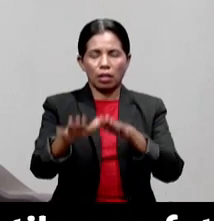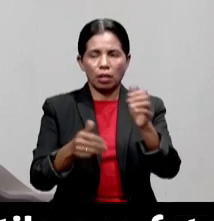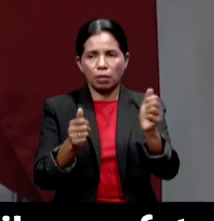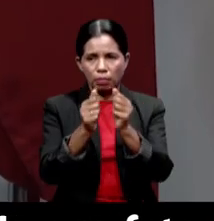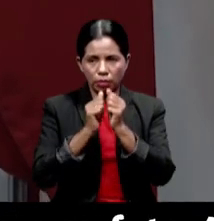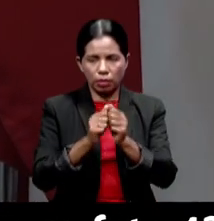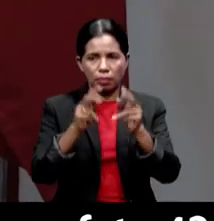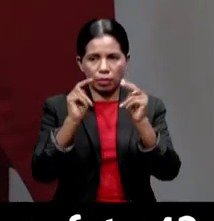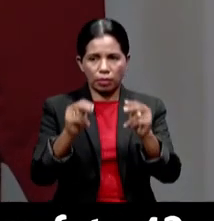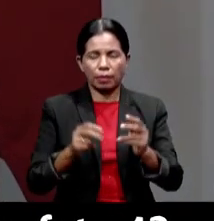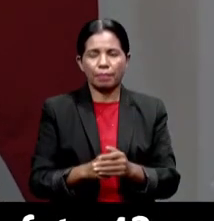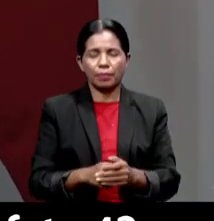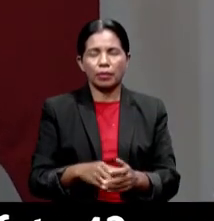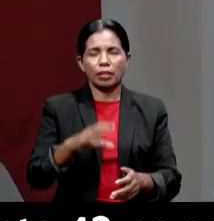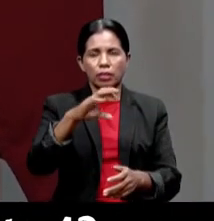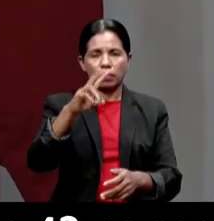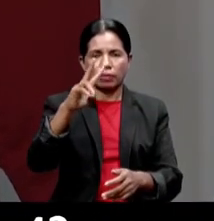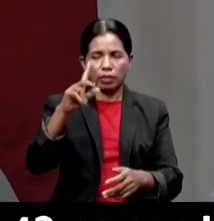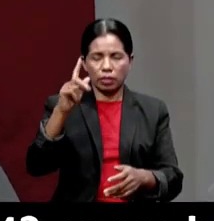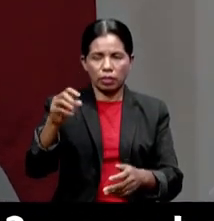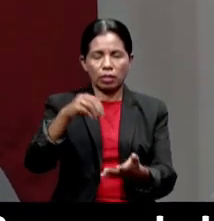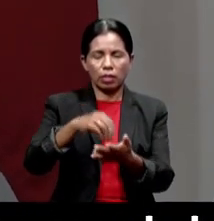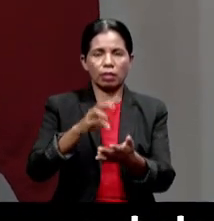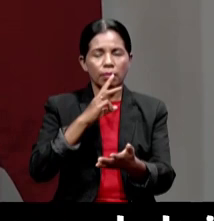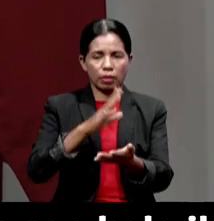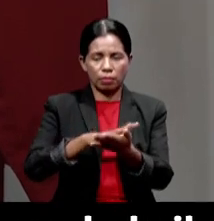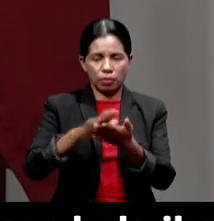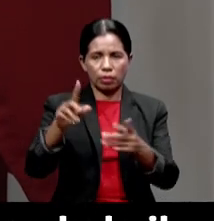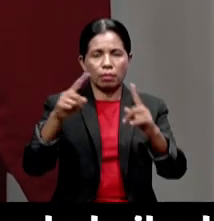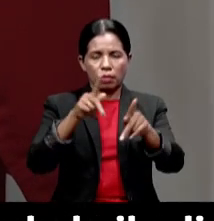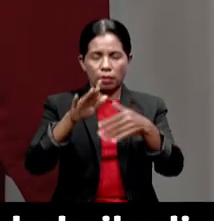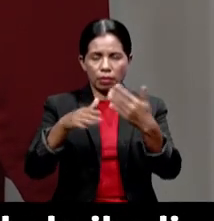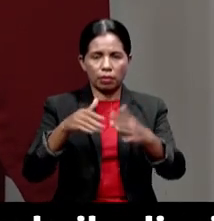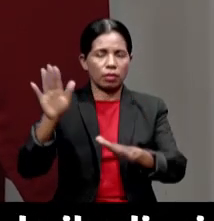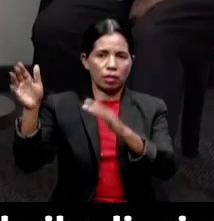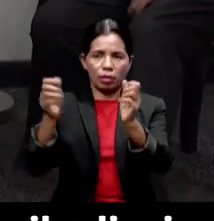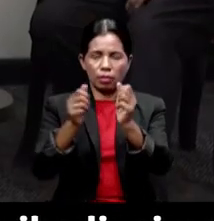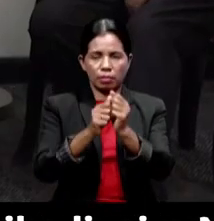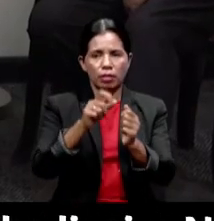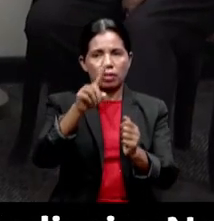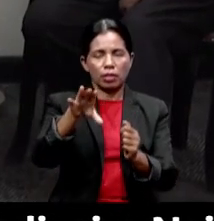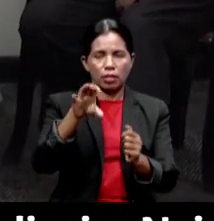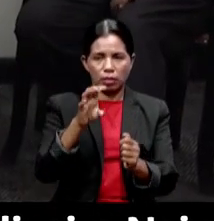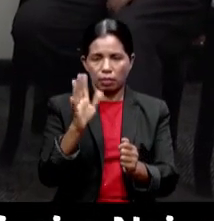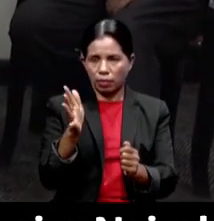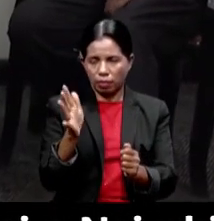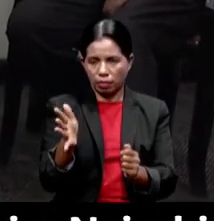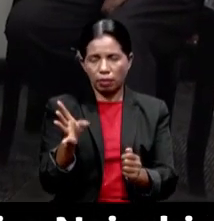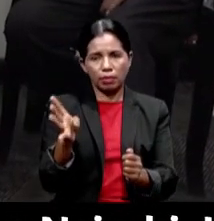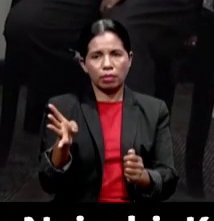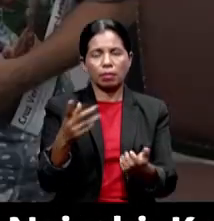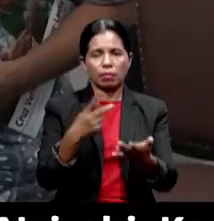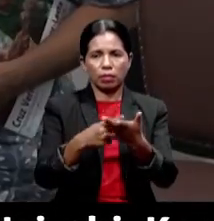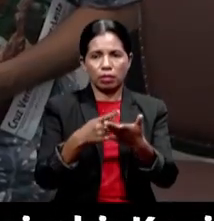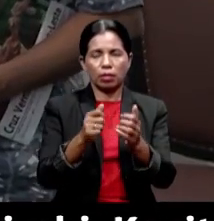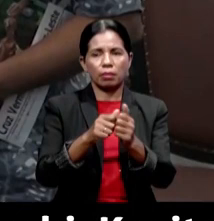mais precisa. Cruz Vermelha construiu uma bemos para a comunidade e a área remota, há muito que a torcida já não falta projeto